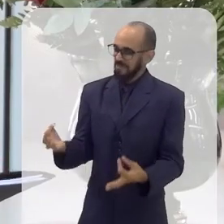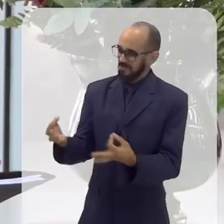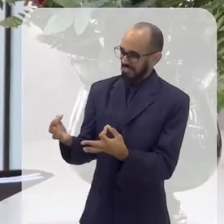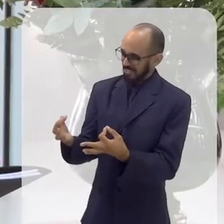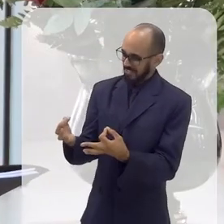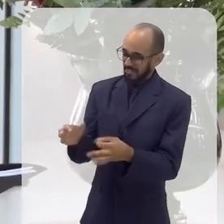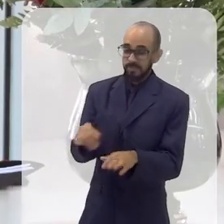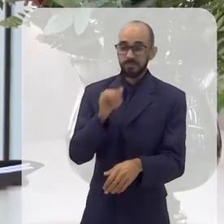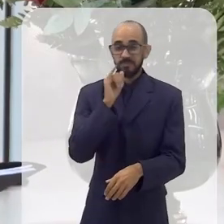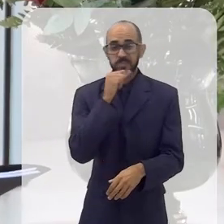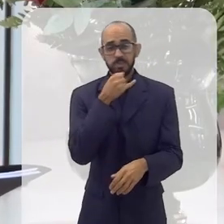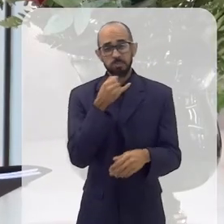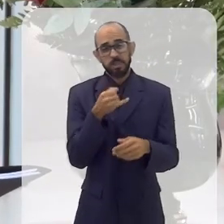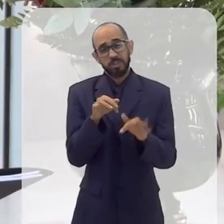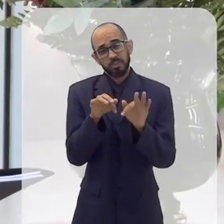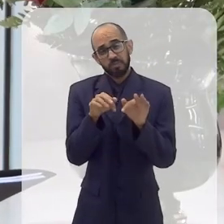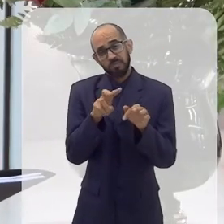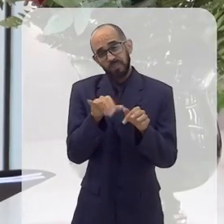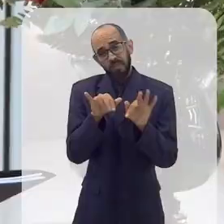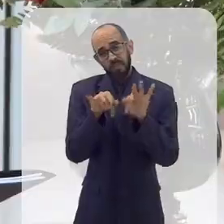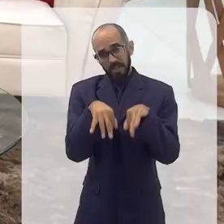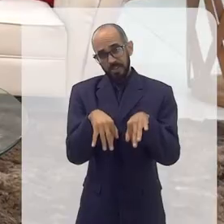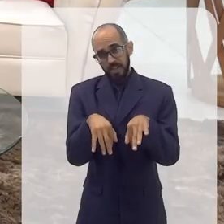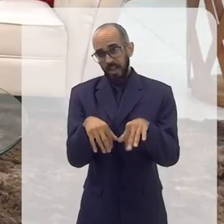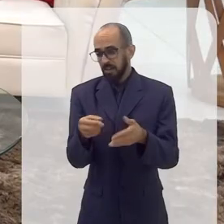Bem, felizmente estamos chegando ao final.